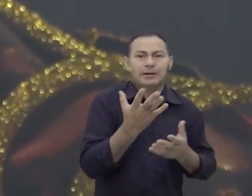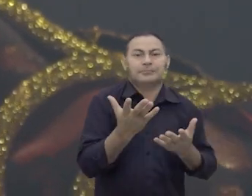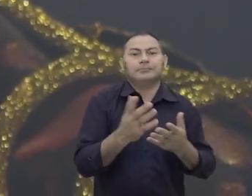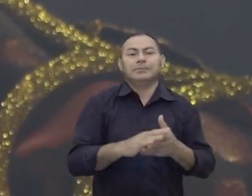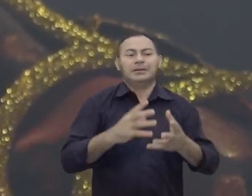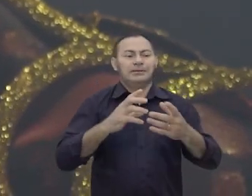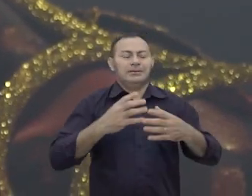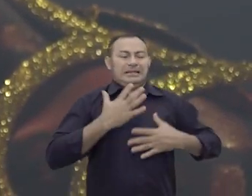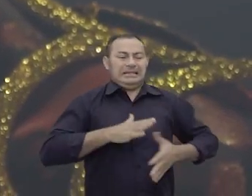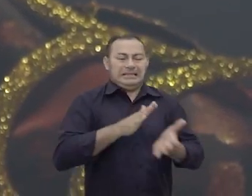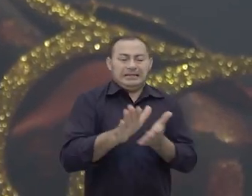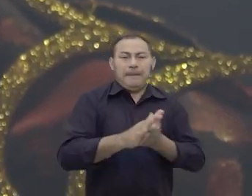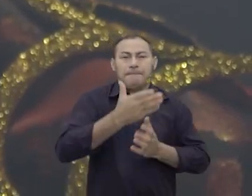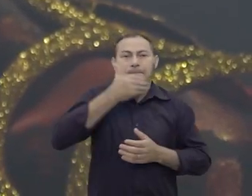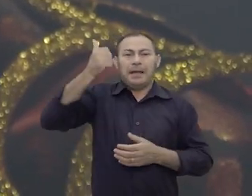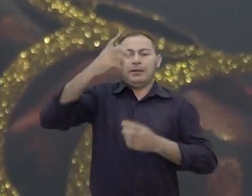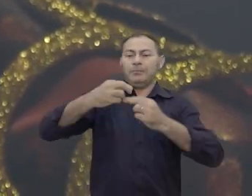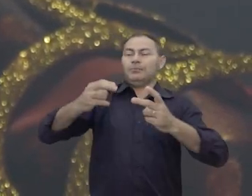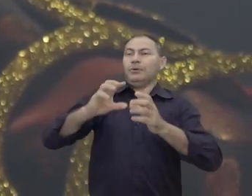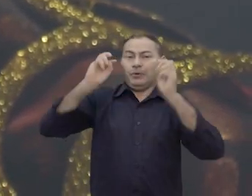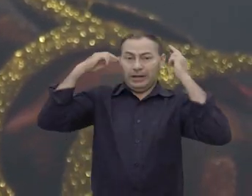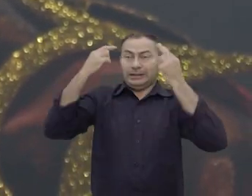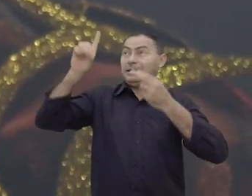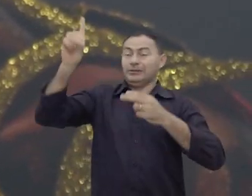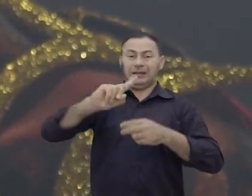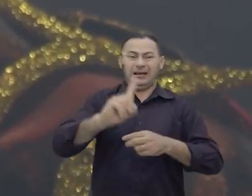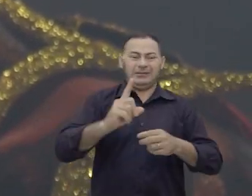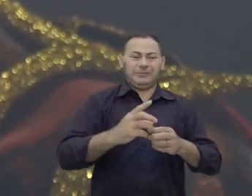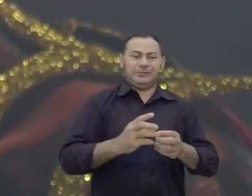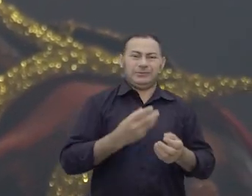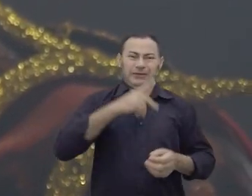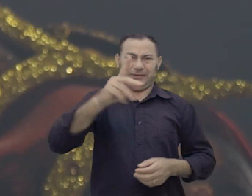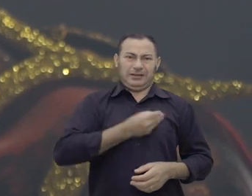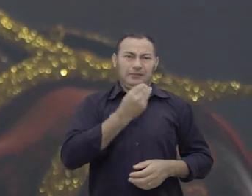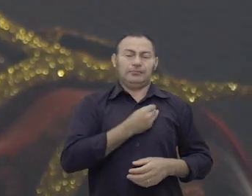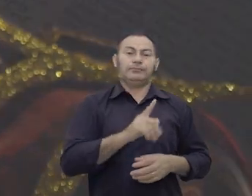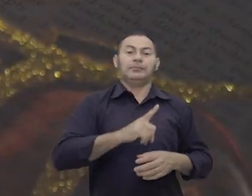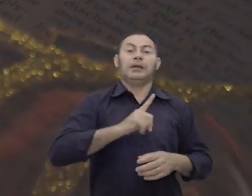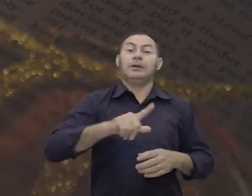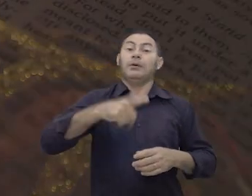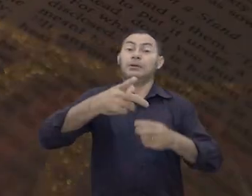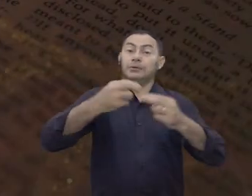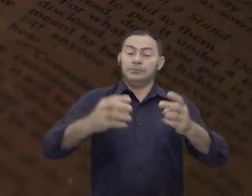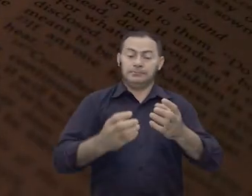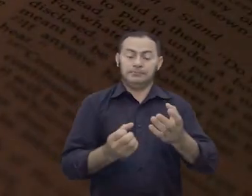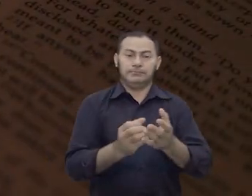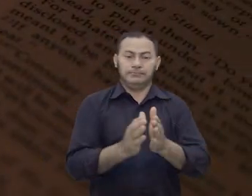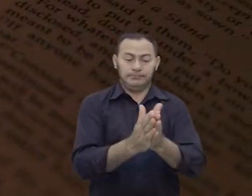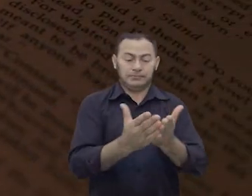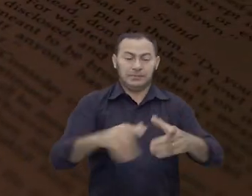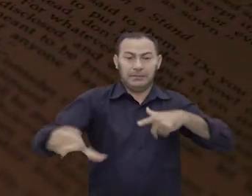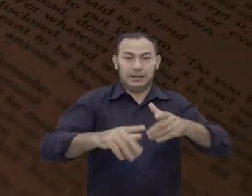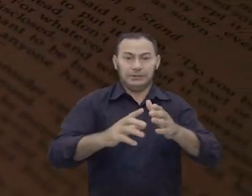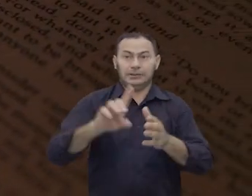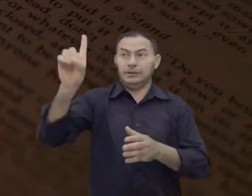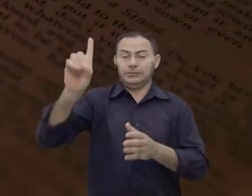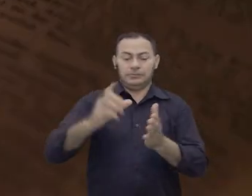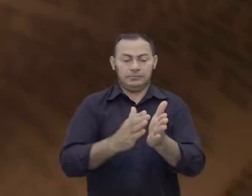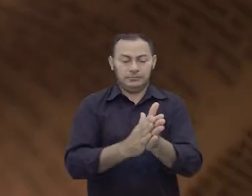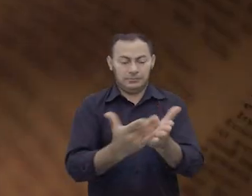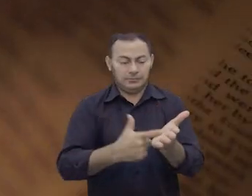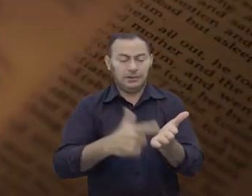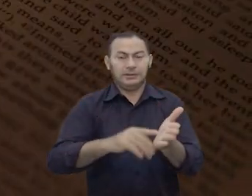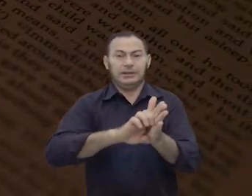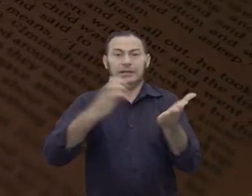alguma coisa boa. Não se desgaste fazendo o melhor plano de Deus para a sua vida. Há outros princípios para a obra de Deus no livro de